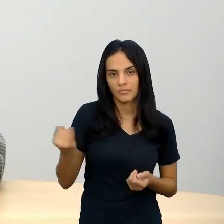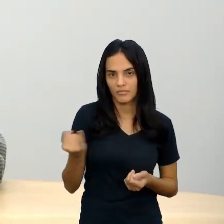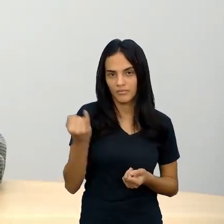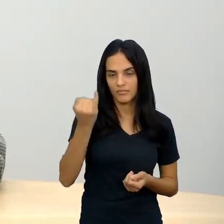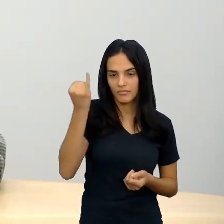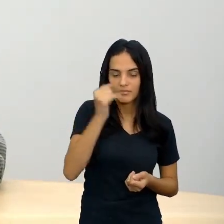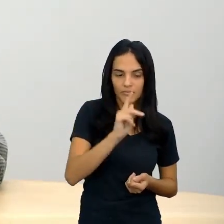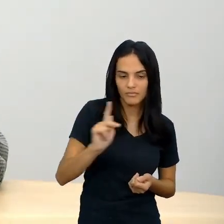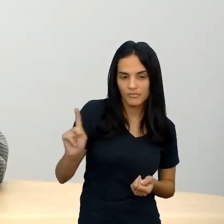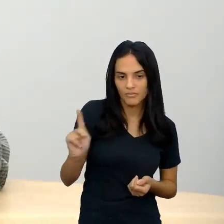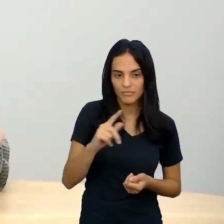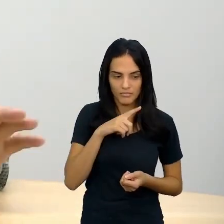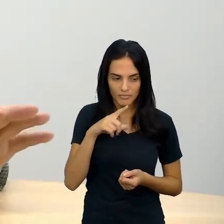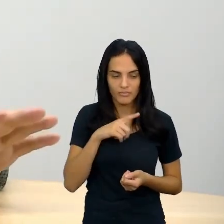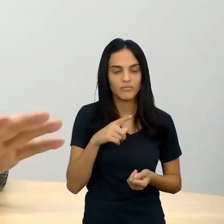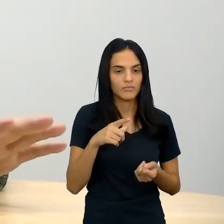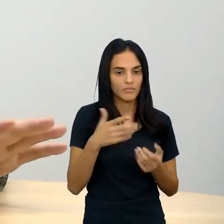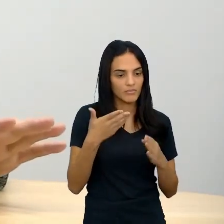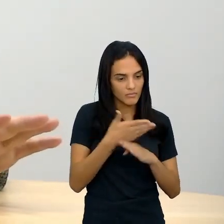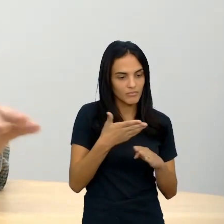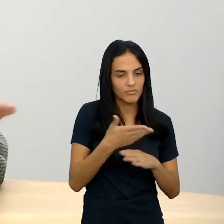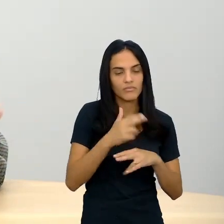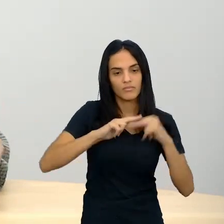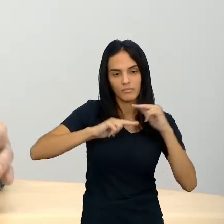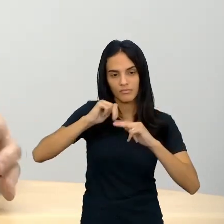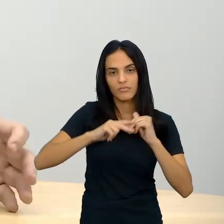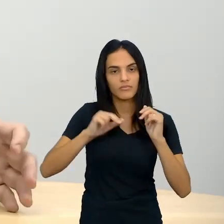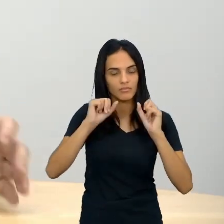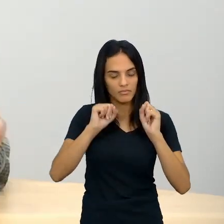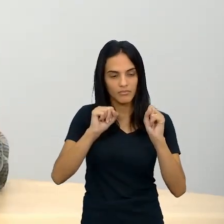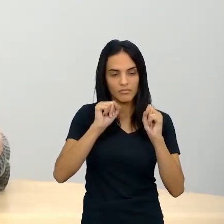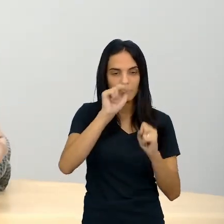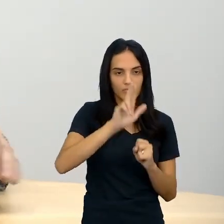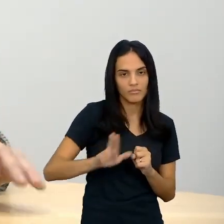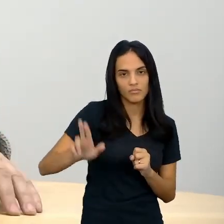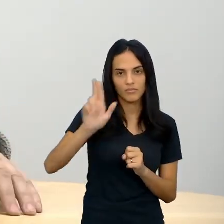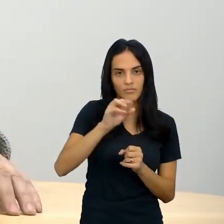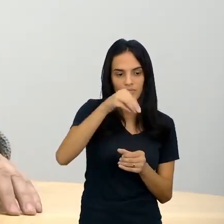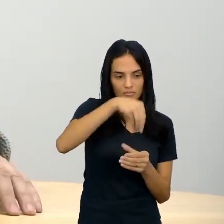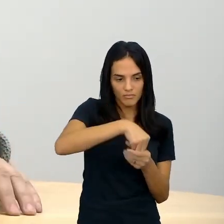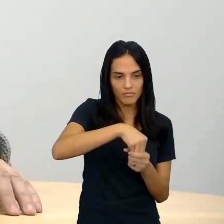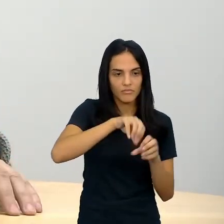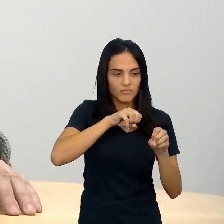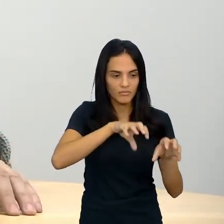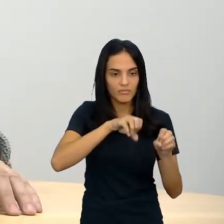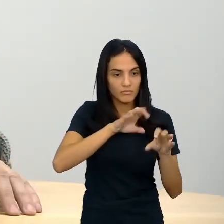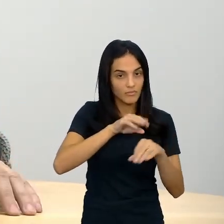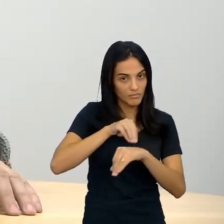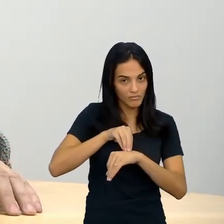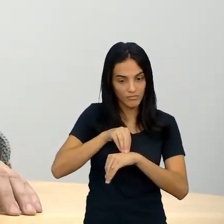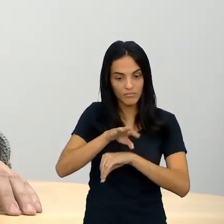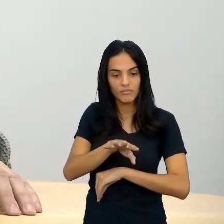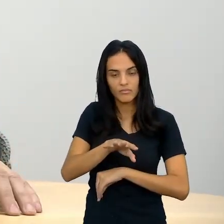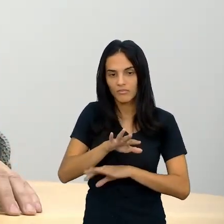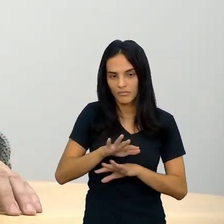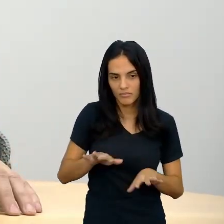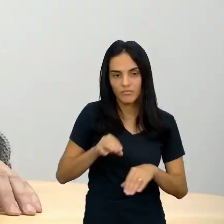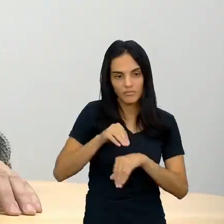que o professor tenha acesso a esses materiais e possa utilizar dentro da sala de aula. São sugestões,